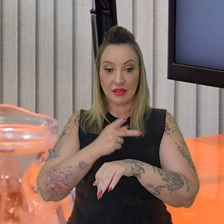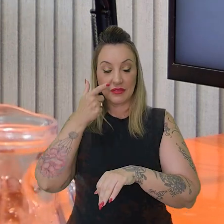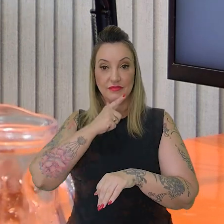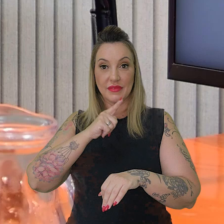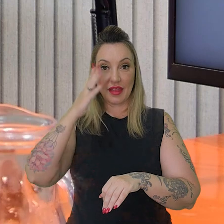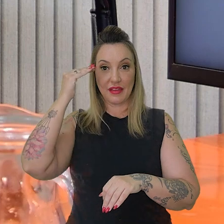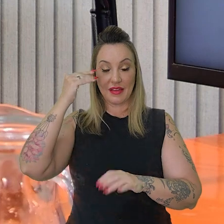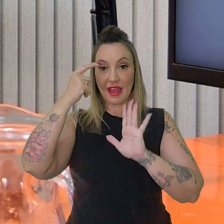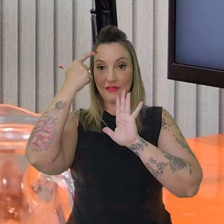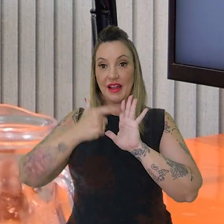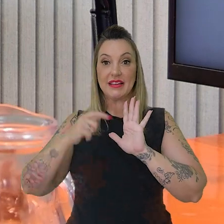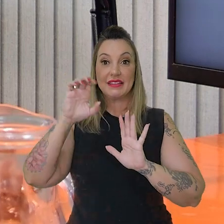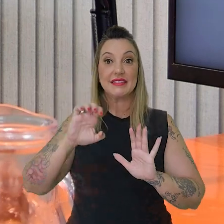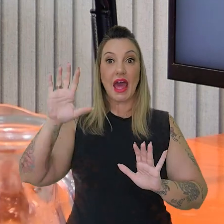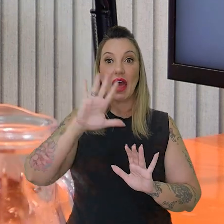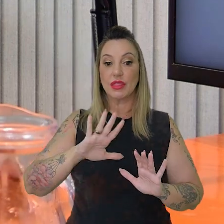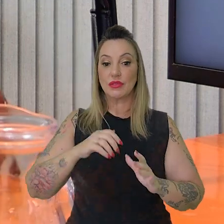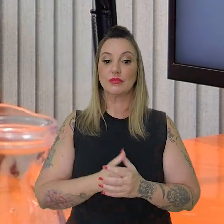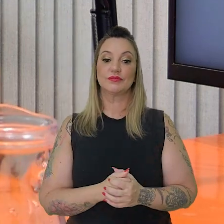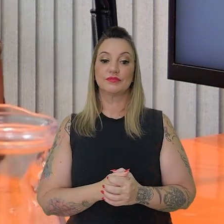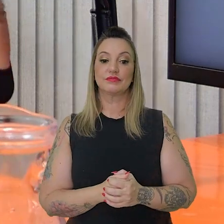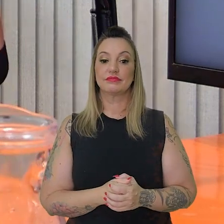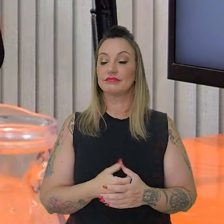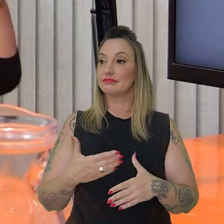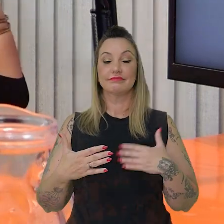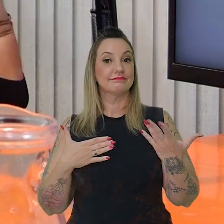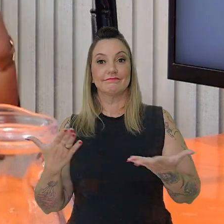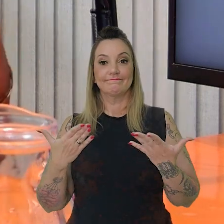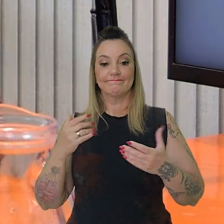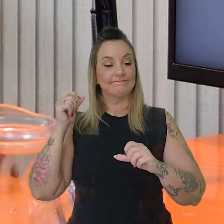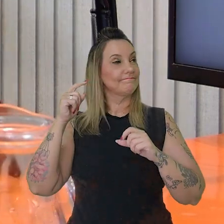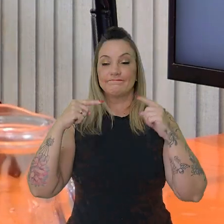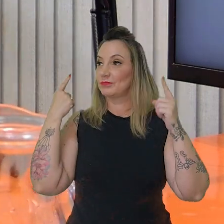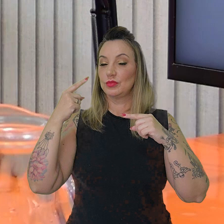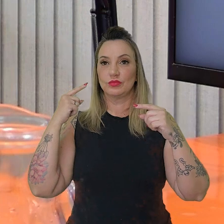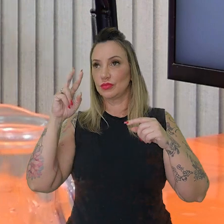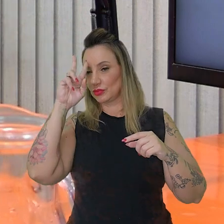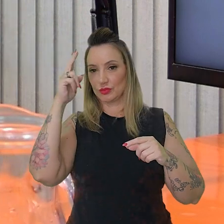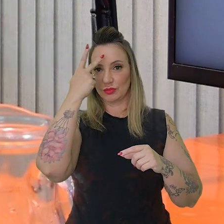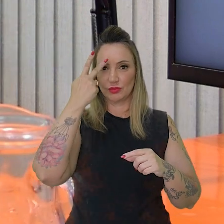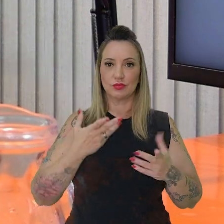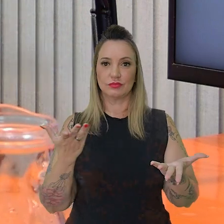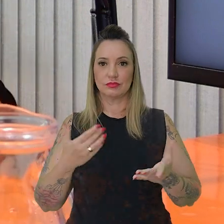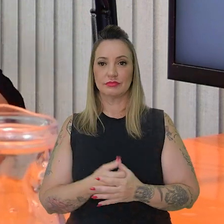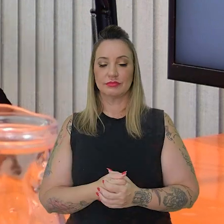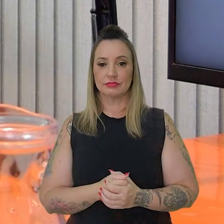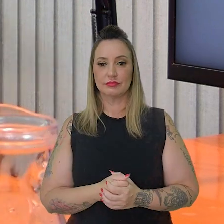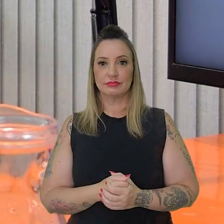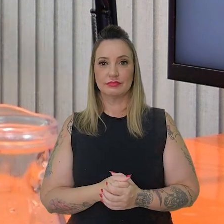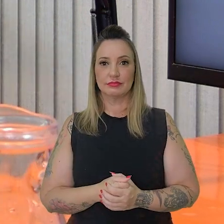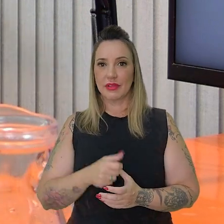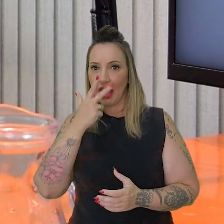Revelação no estado gente e aí foi que foi mudando minha cabeça né Eu falei assim Hum